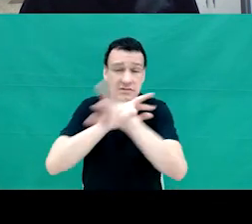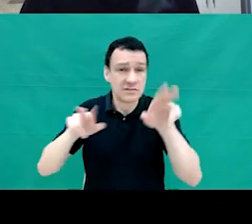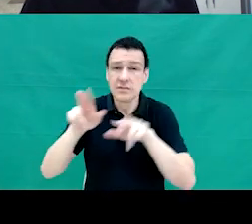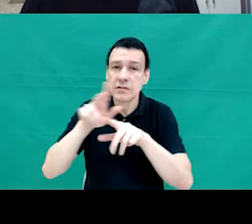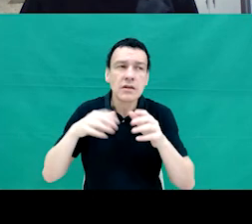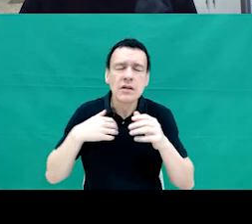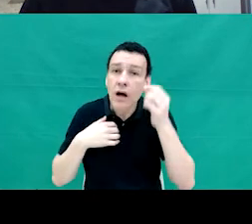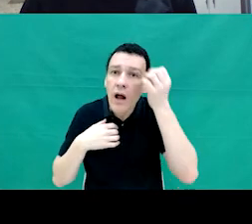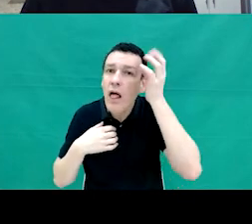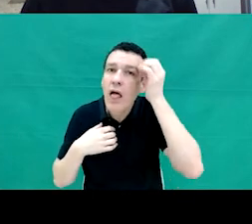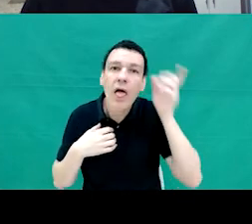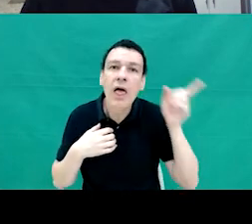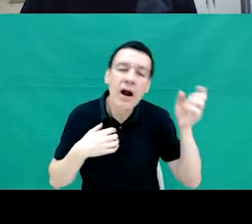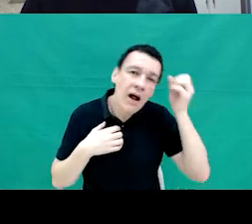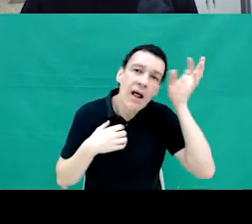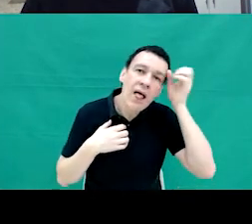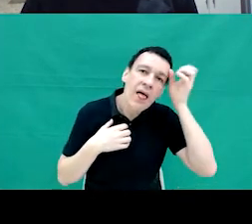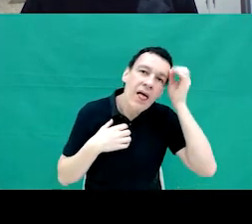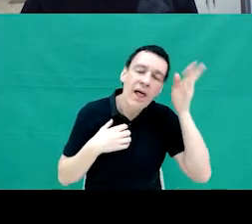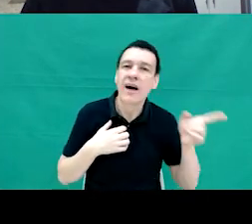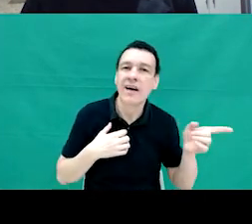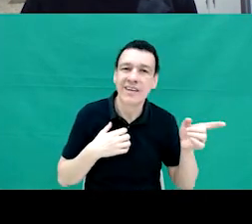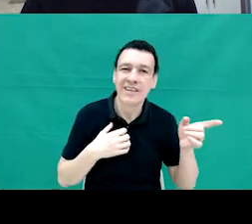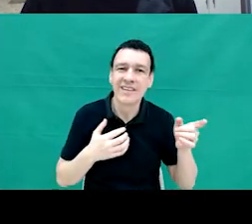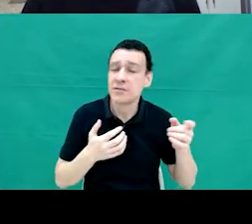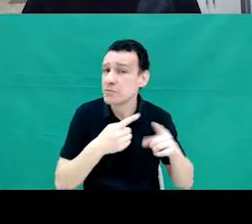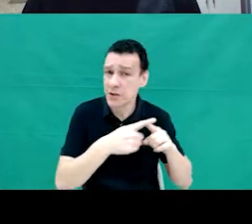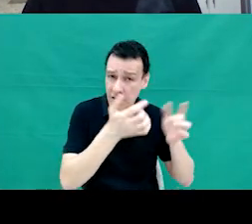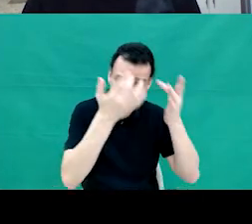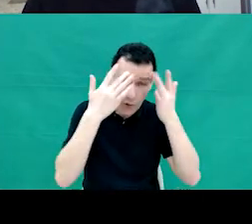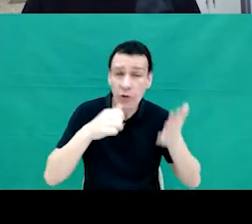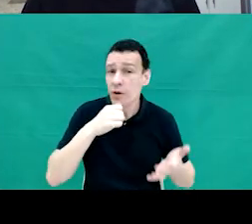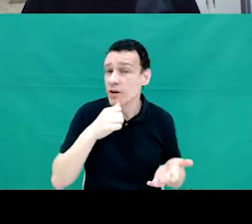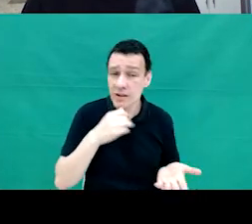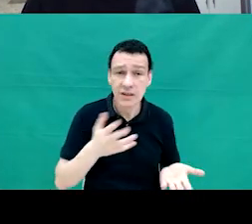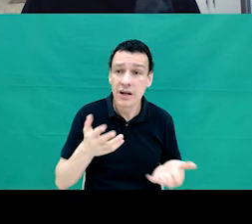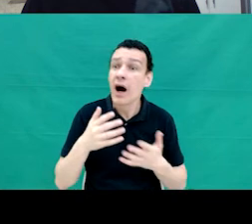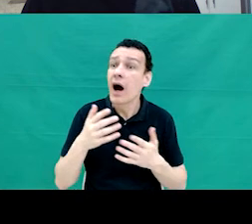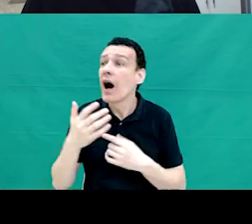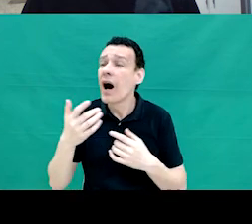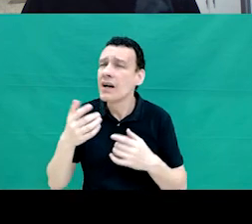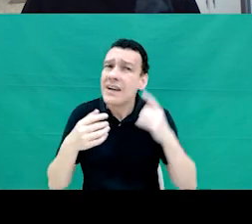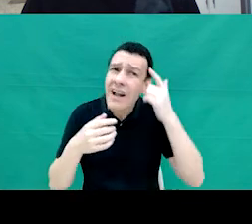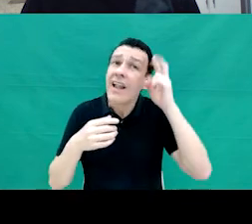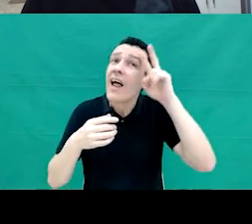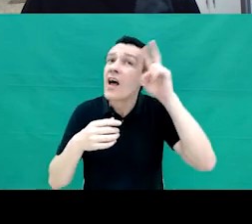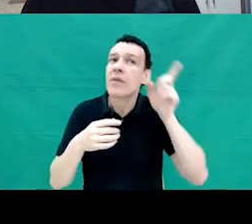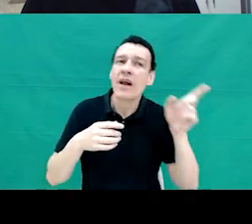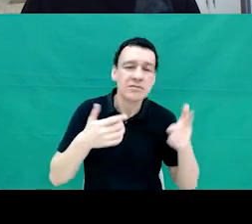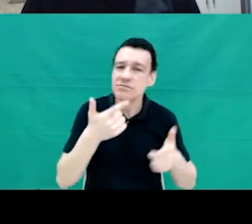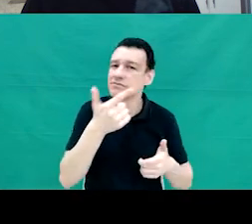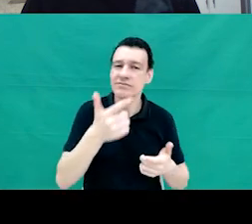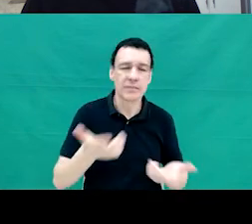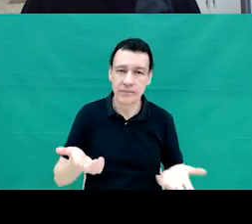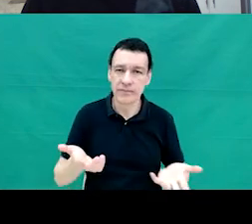se relacionam entre si. É como uma crescente, buscando a usabilidade ideal para